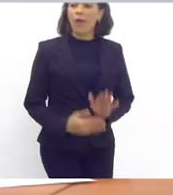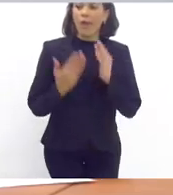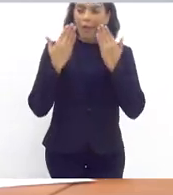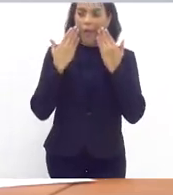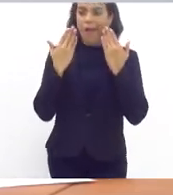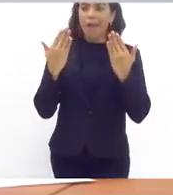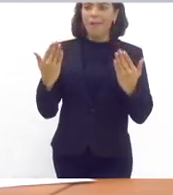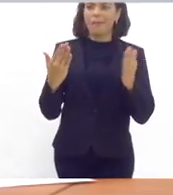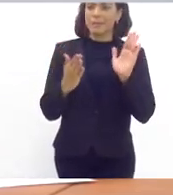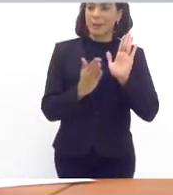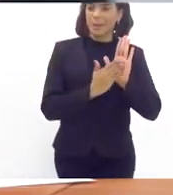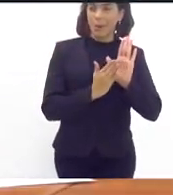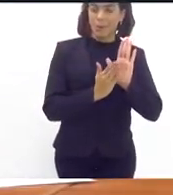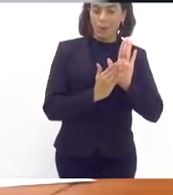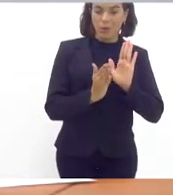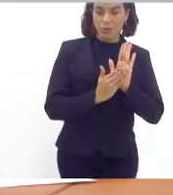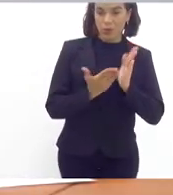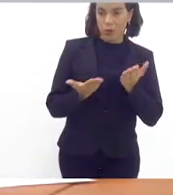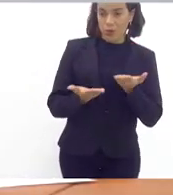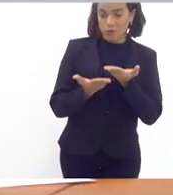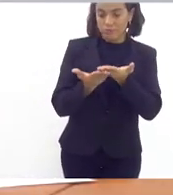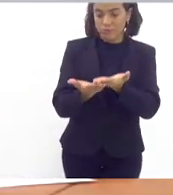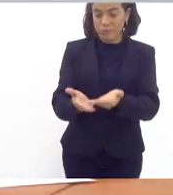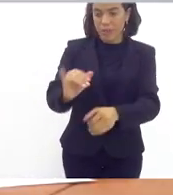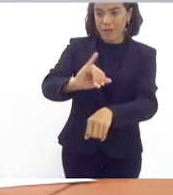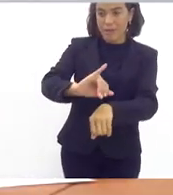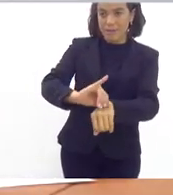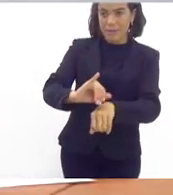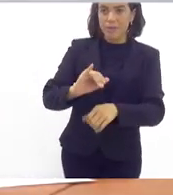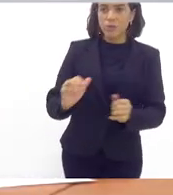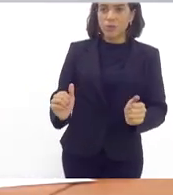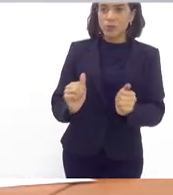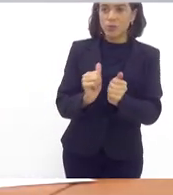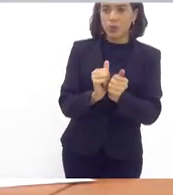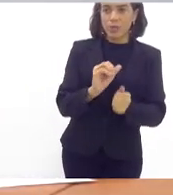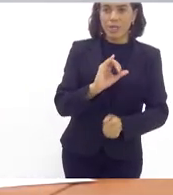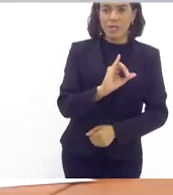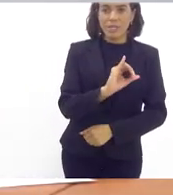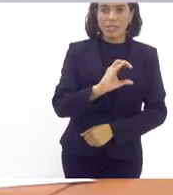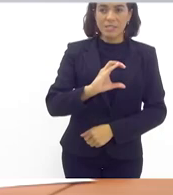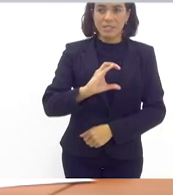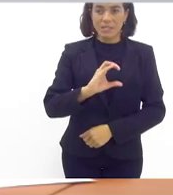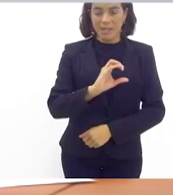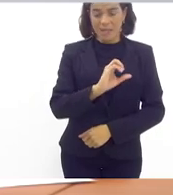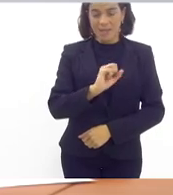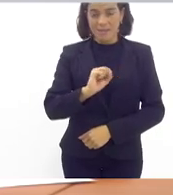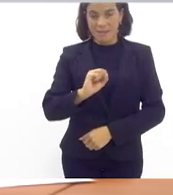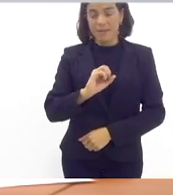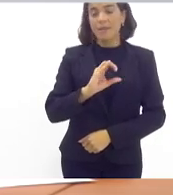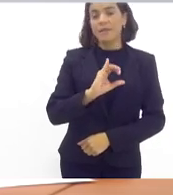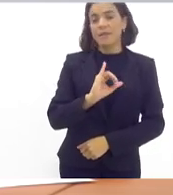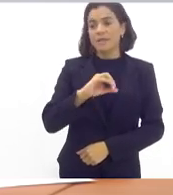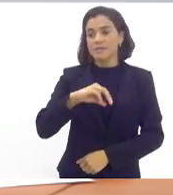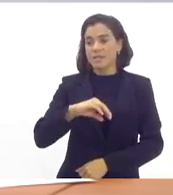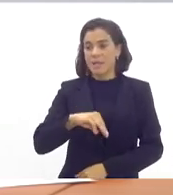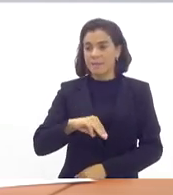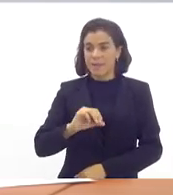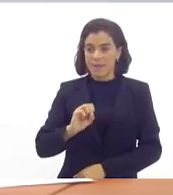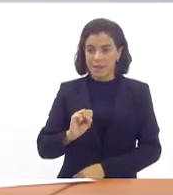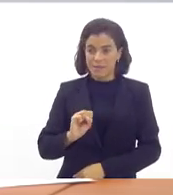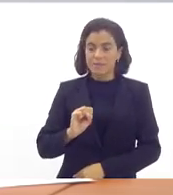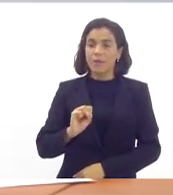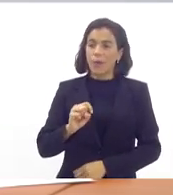a proposta que hoje está na mesa, que junta o ISS com o ICMS... Eu queria, na verdade, fazer uma